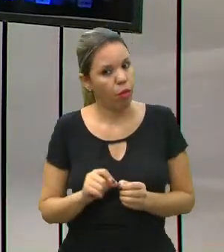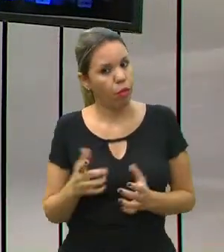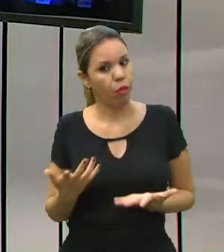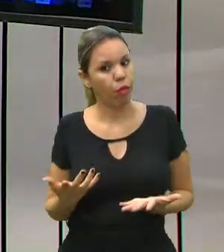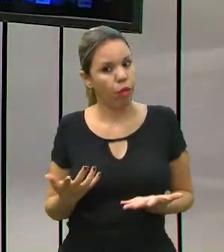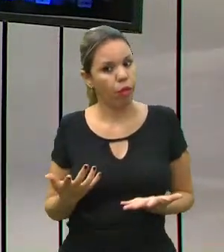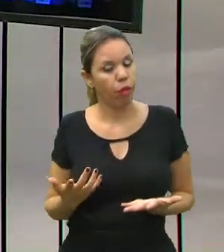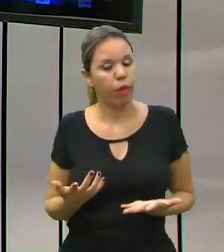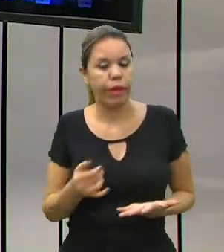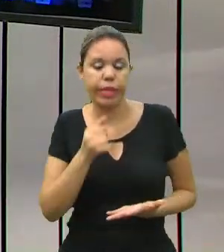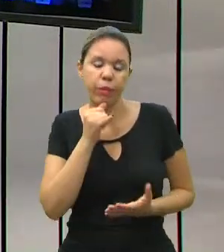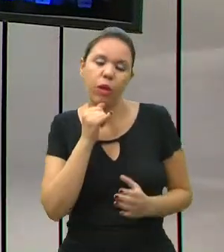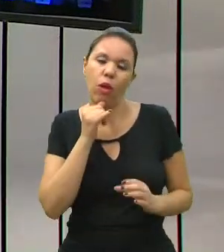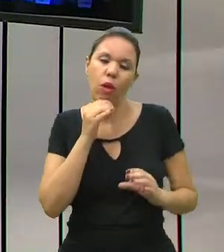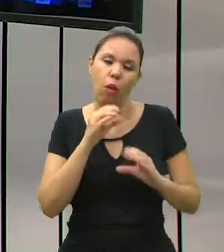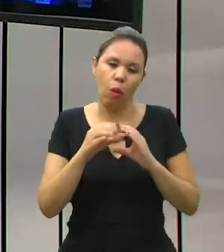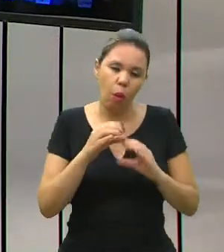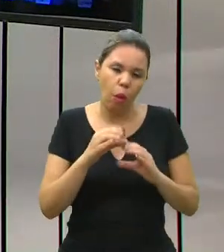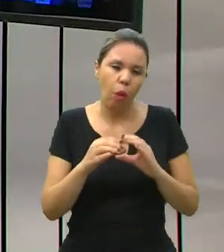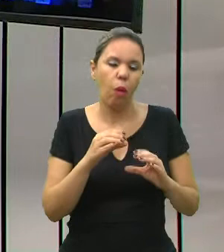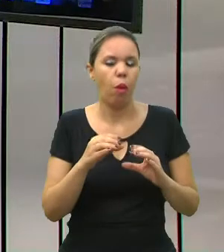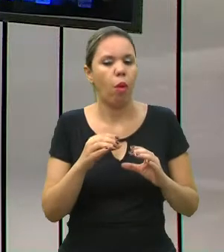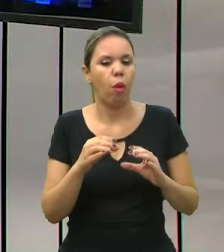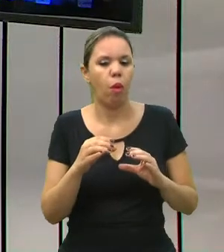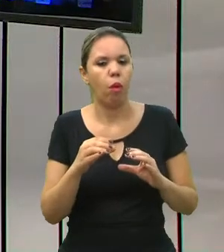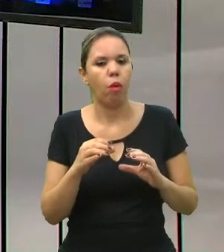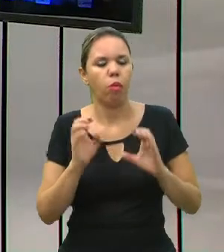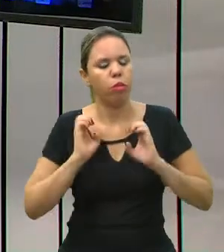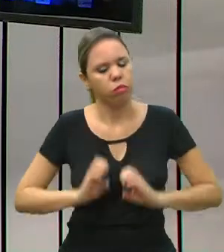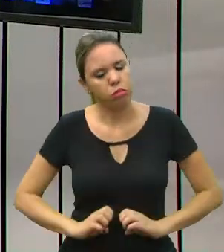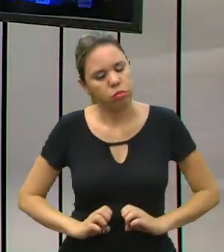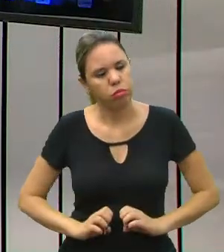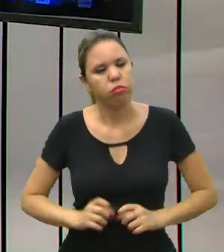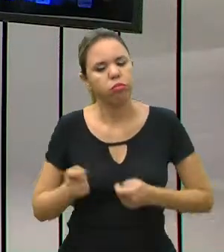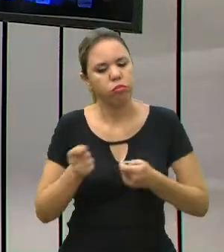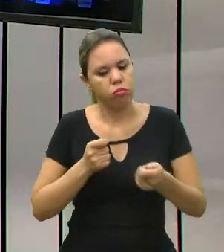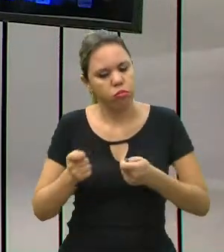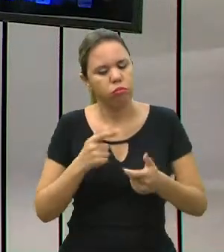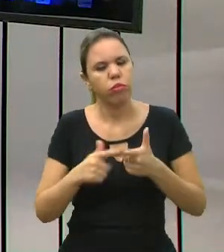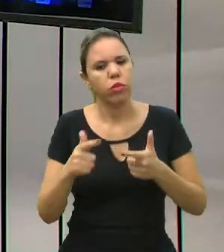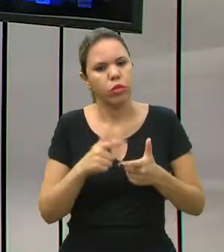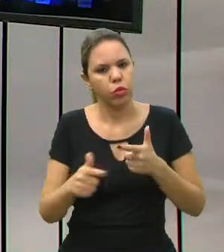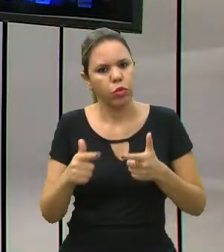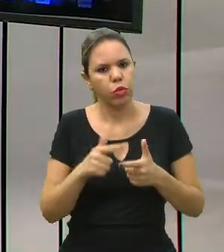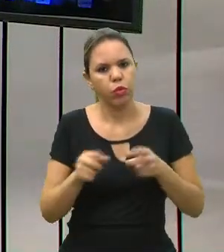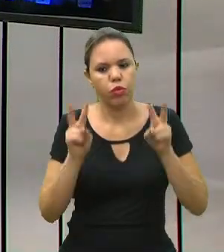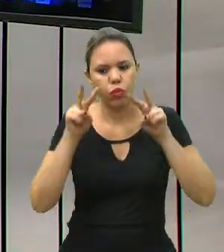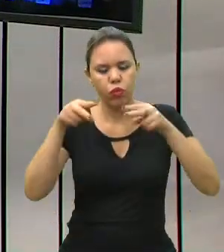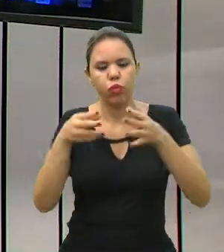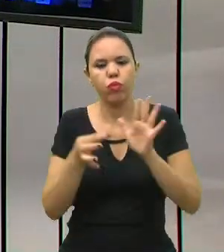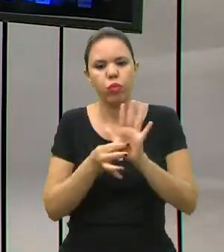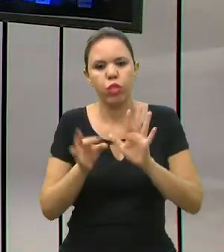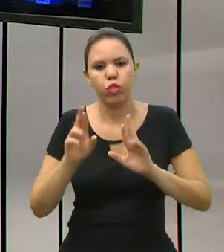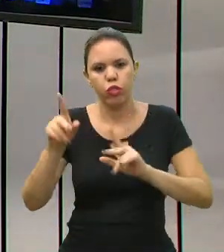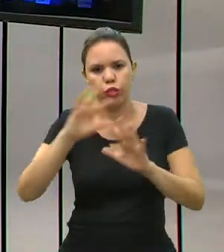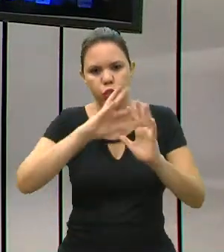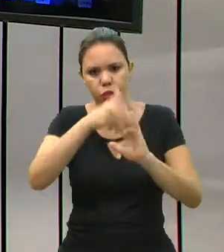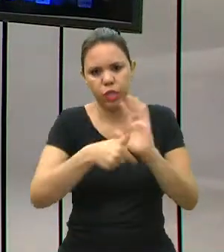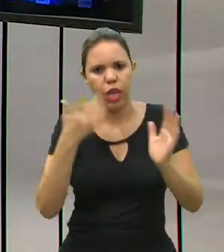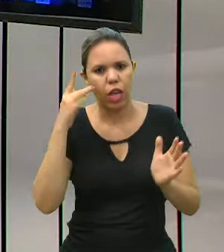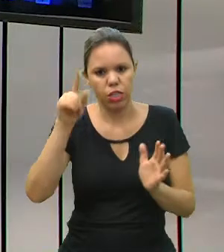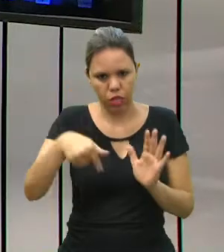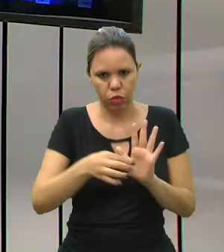fariam uma espécie de relação diplomática para lidar com essas disparidades de visões